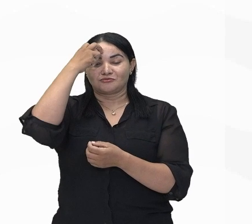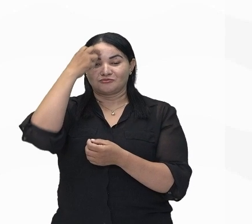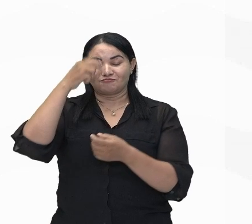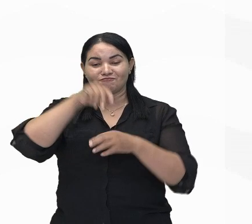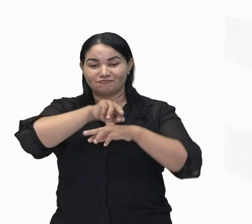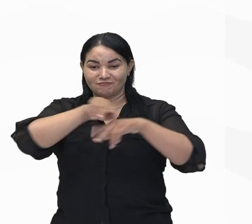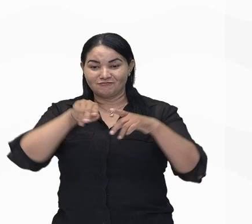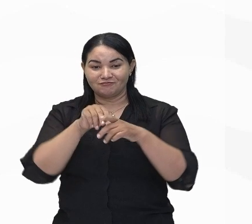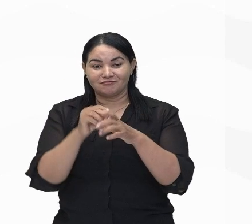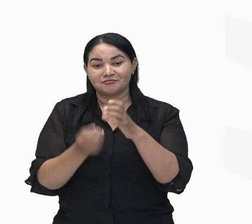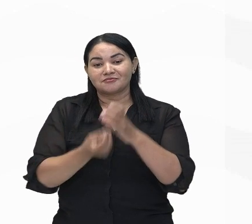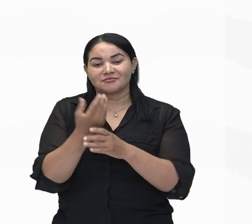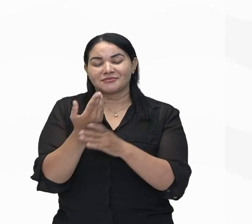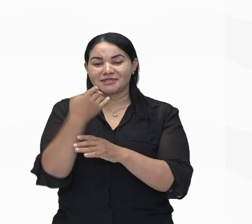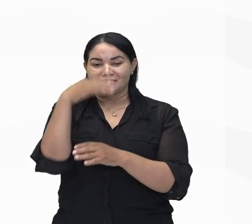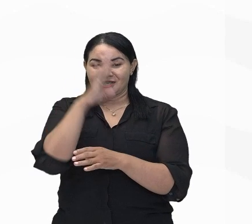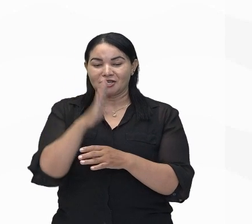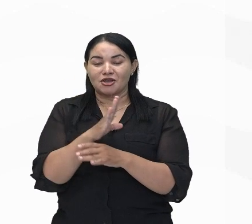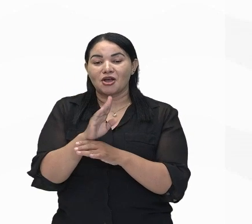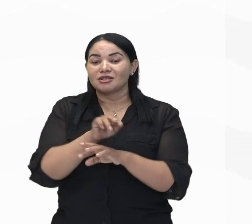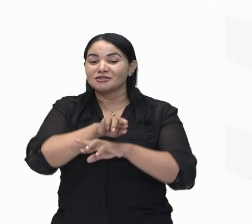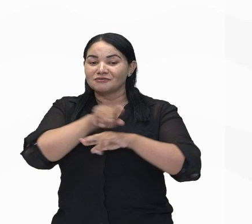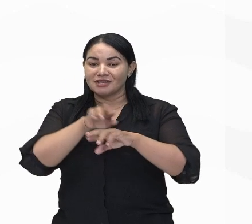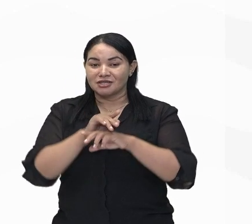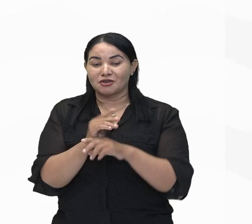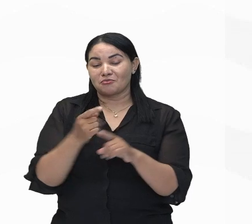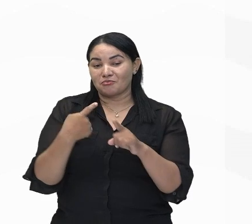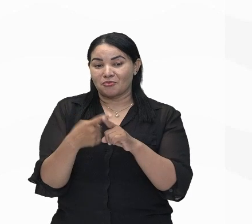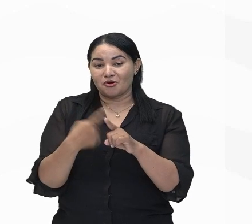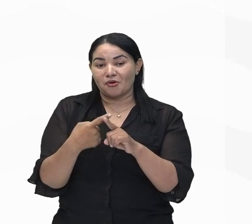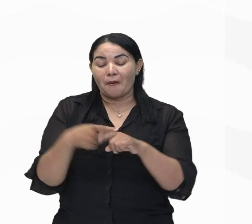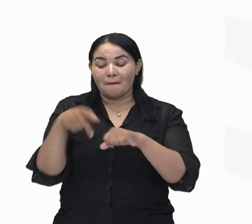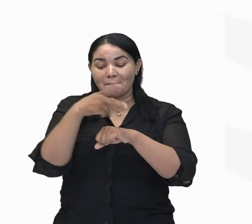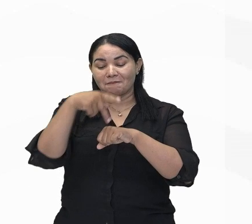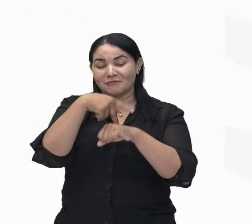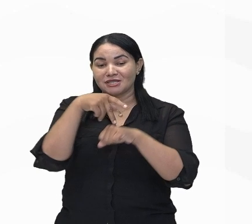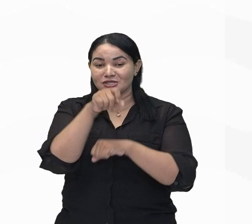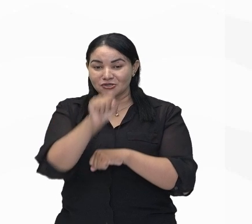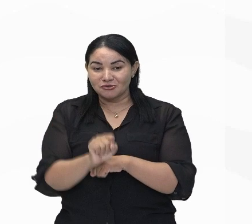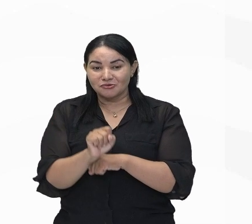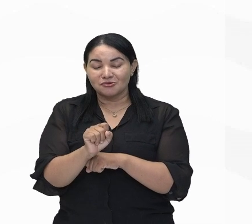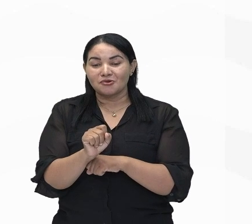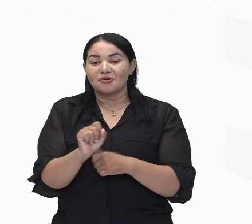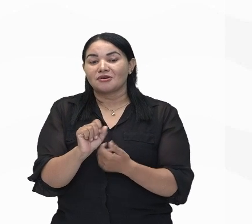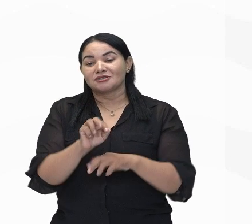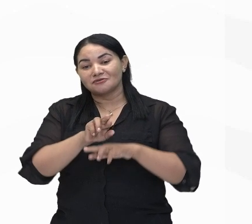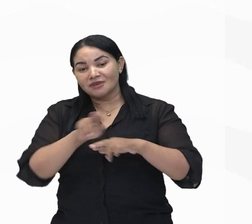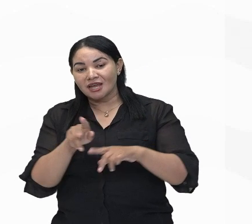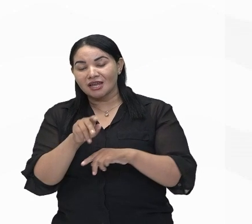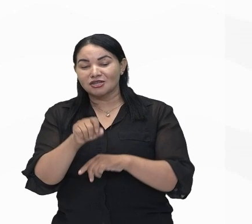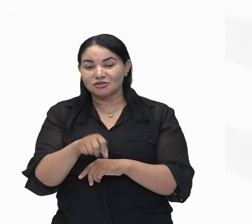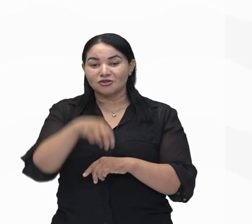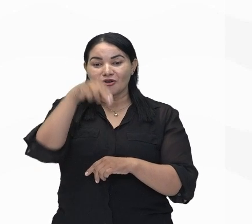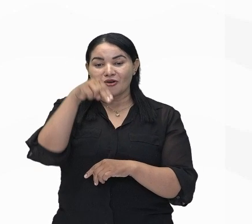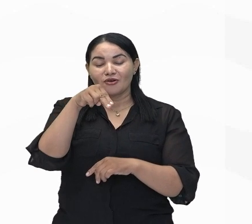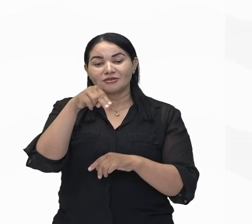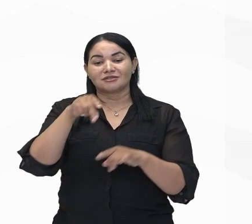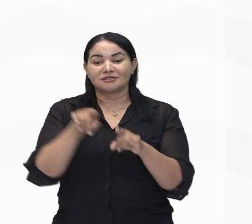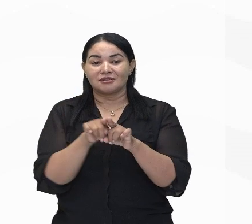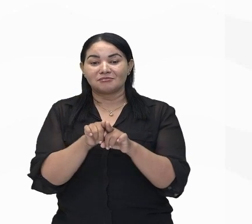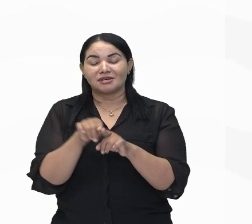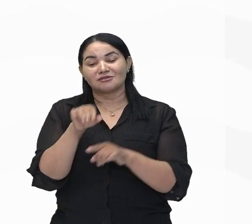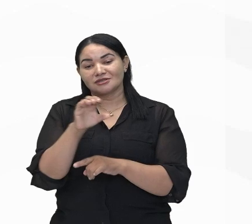são diferentes também. Por isso que no nosso país, o sul do Brasil tem um jeito, o norte tem outro, o centro-oeste, o nordeste,